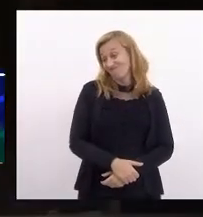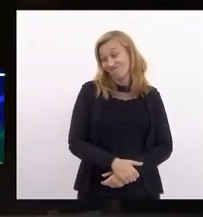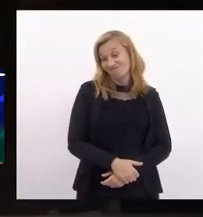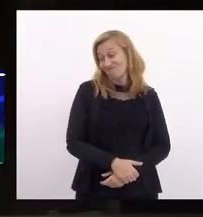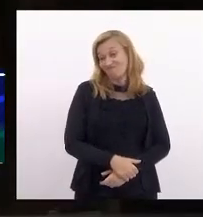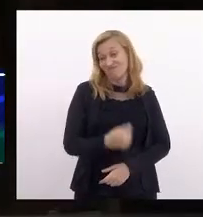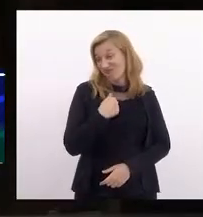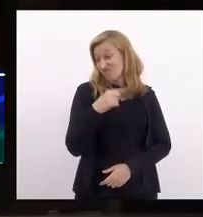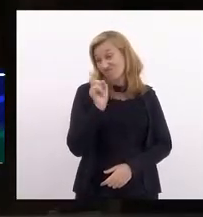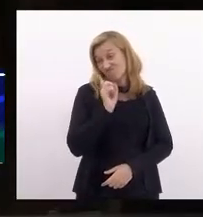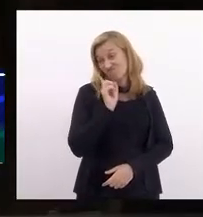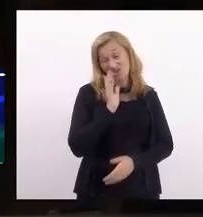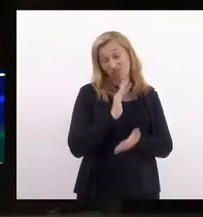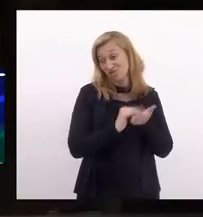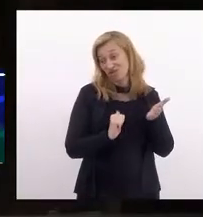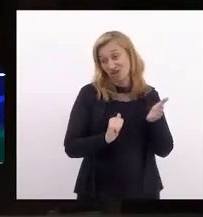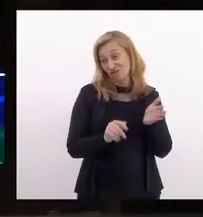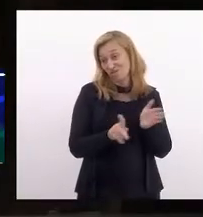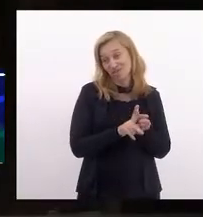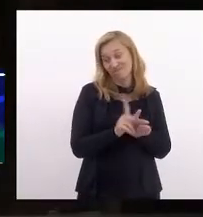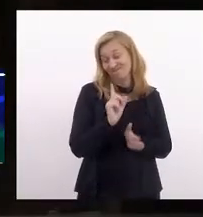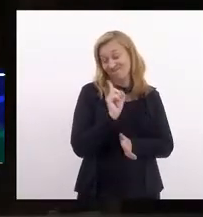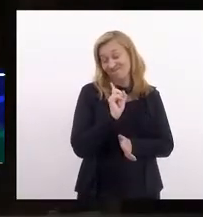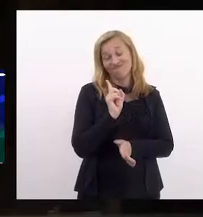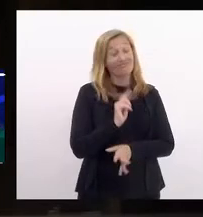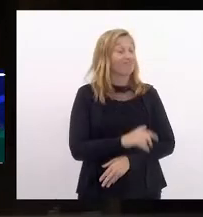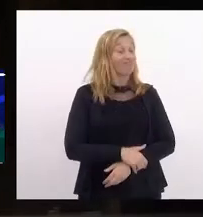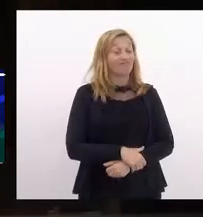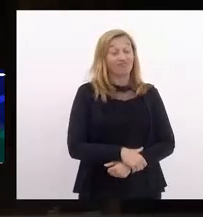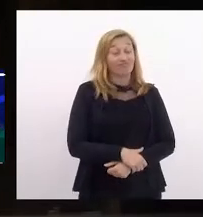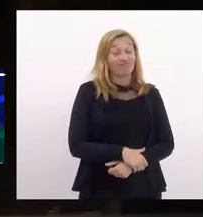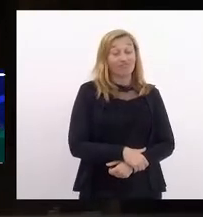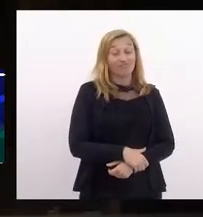há a menor chance de retirar esse projeto